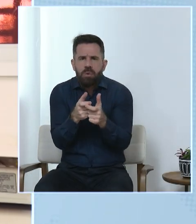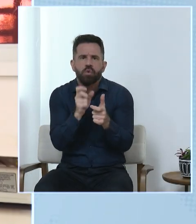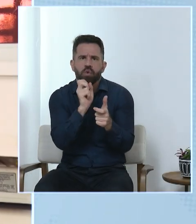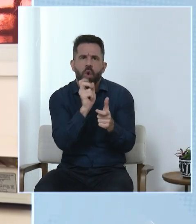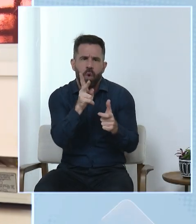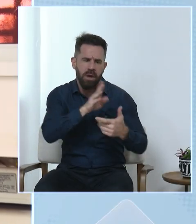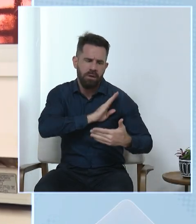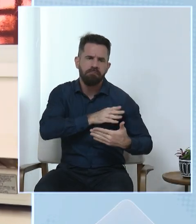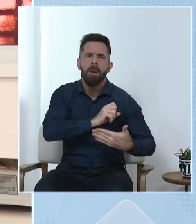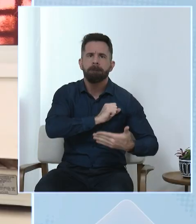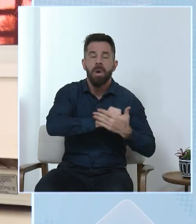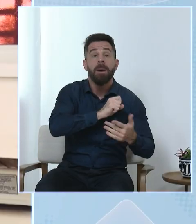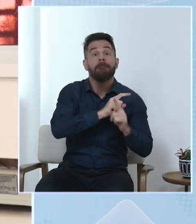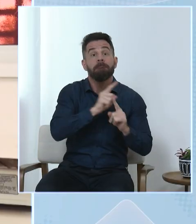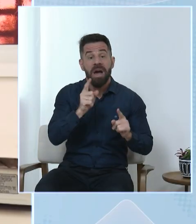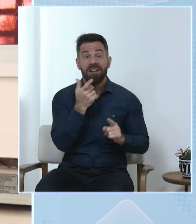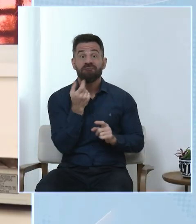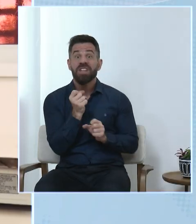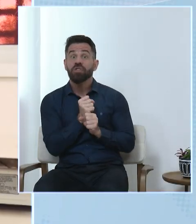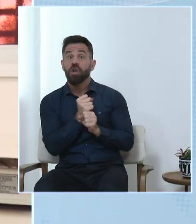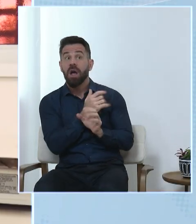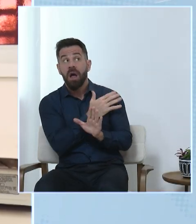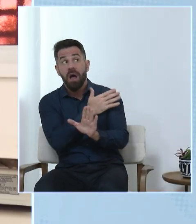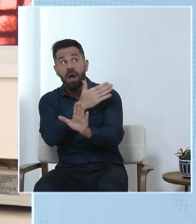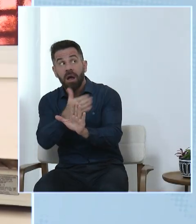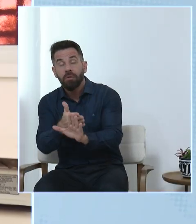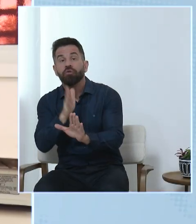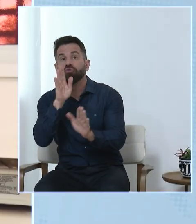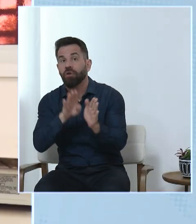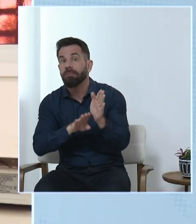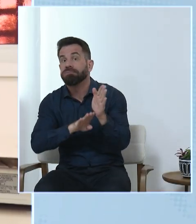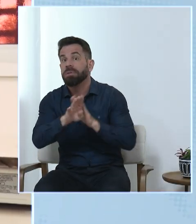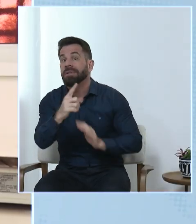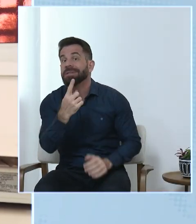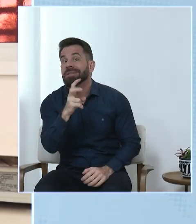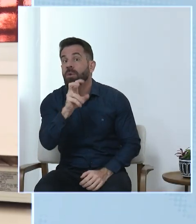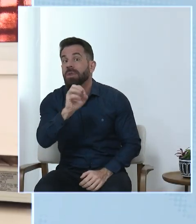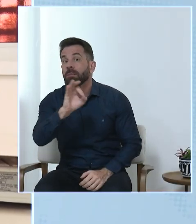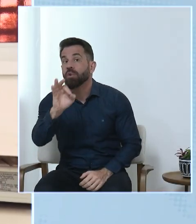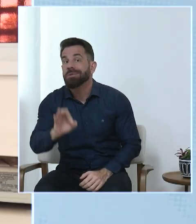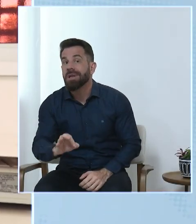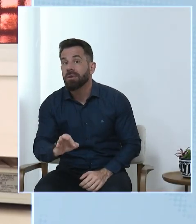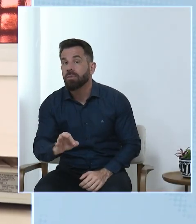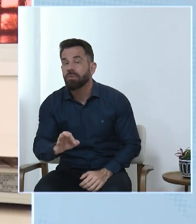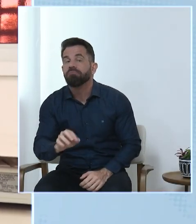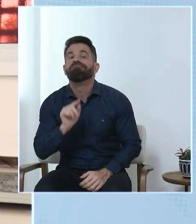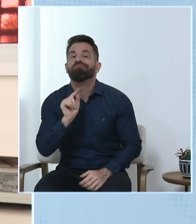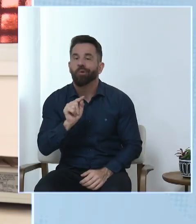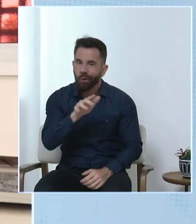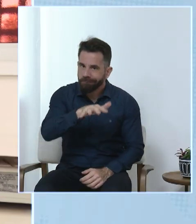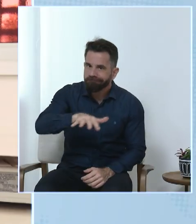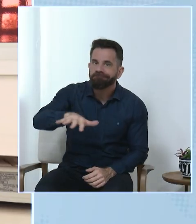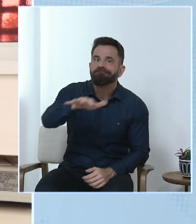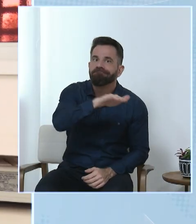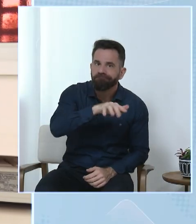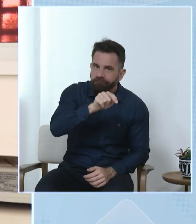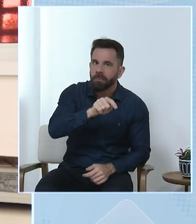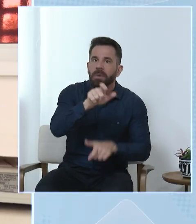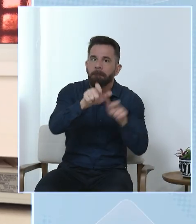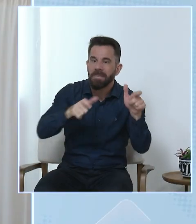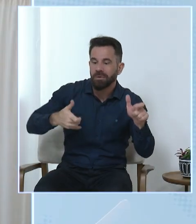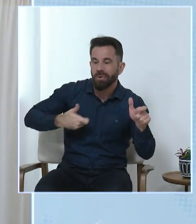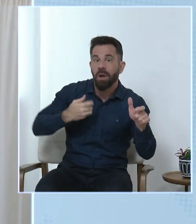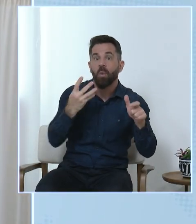20 anos, houve um aumento de 150% em casos de infarto em pessoas com menos de 40